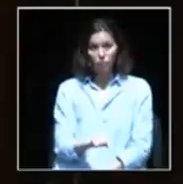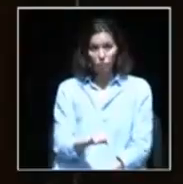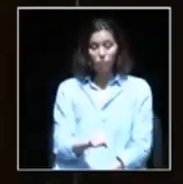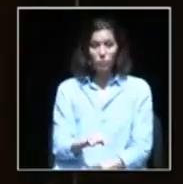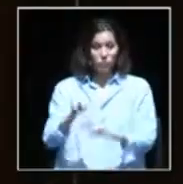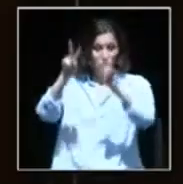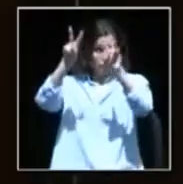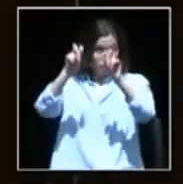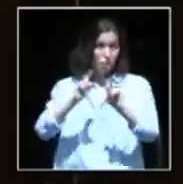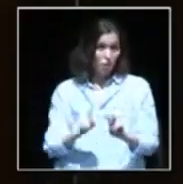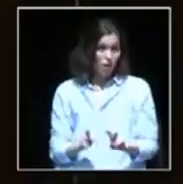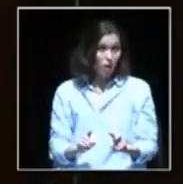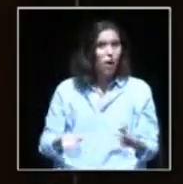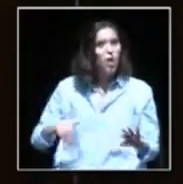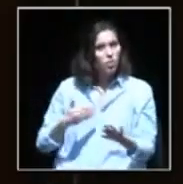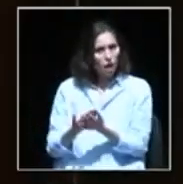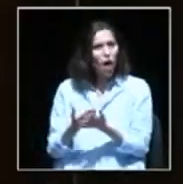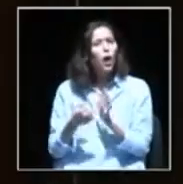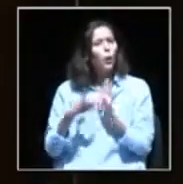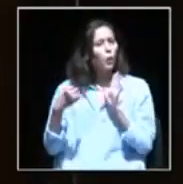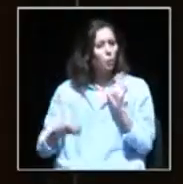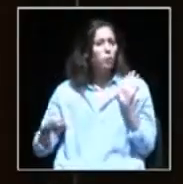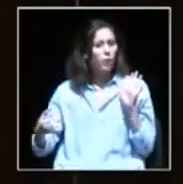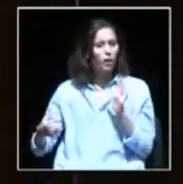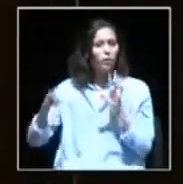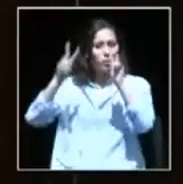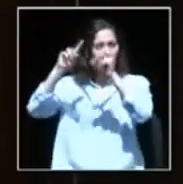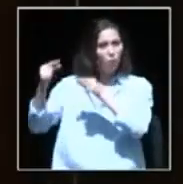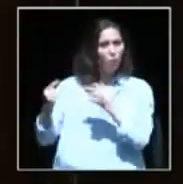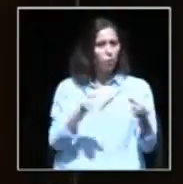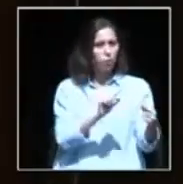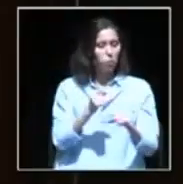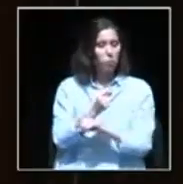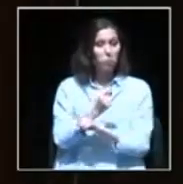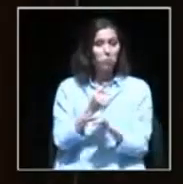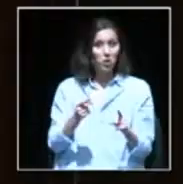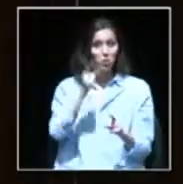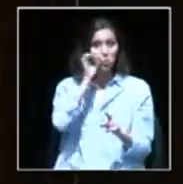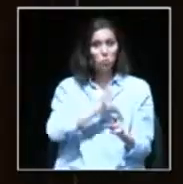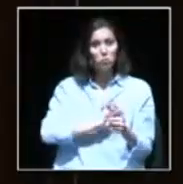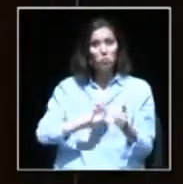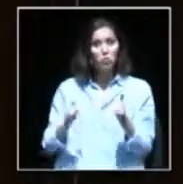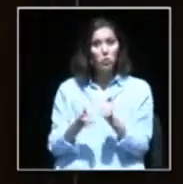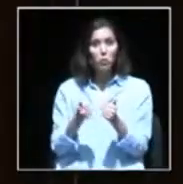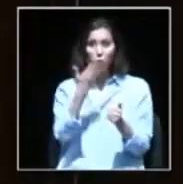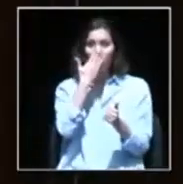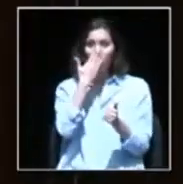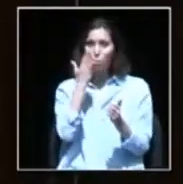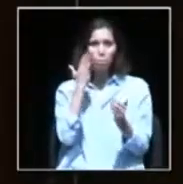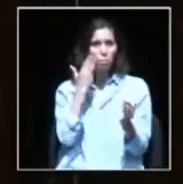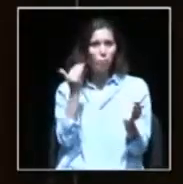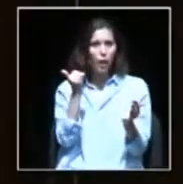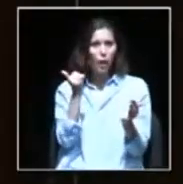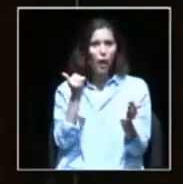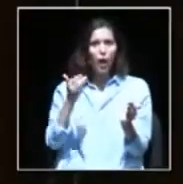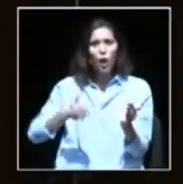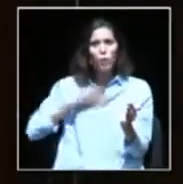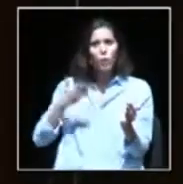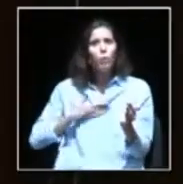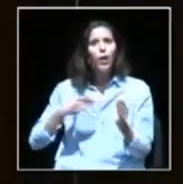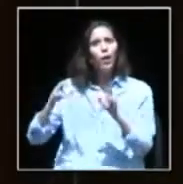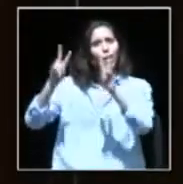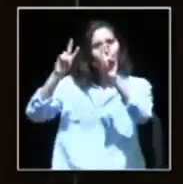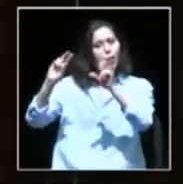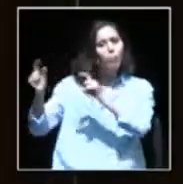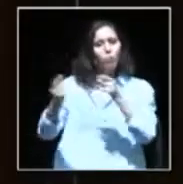era esta questão que realmente torna-se complicado debater esta questão. O Sr. Vereador parece não querer debater o que se passa no, neste quartel,